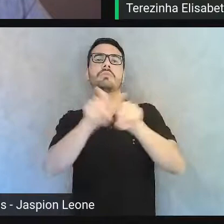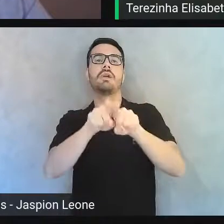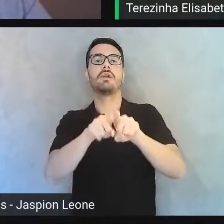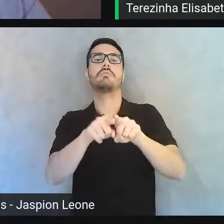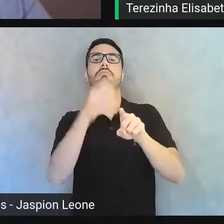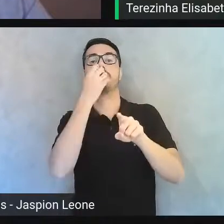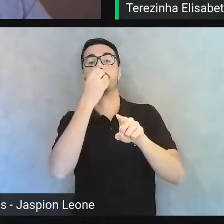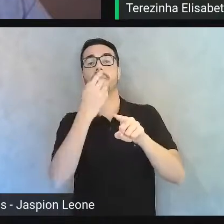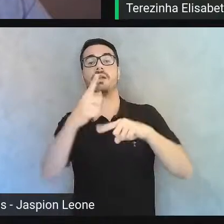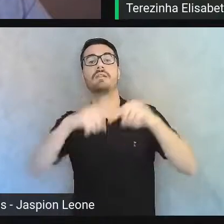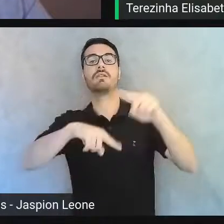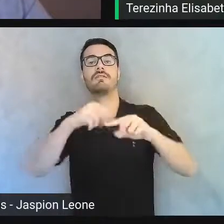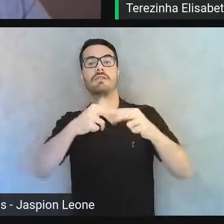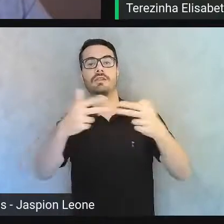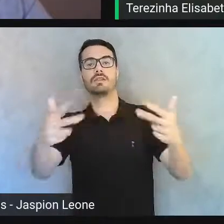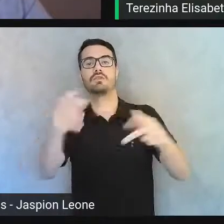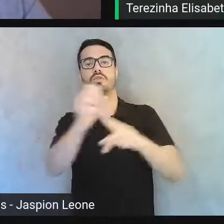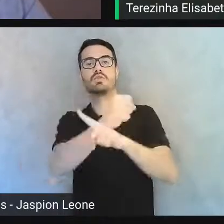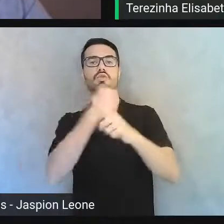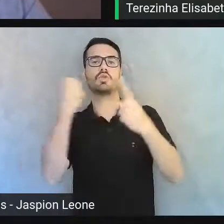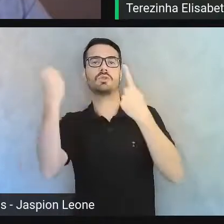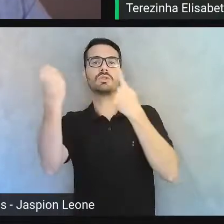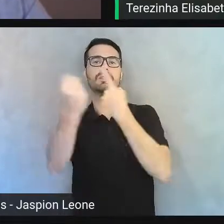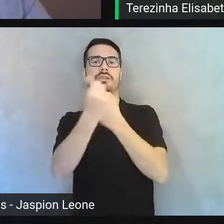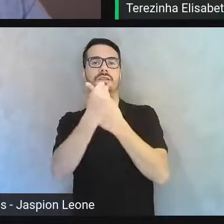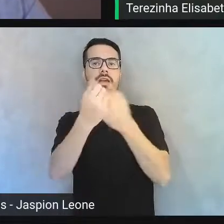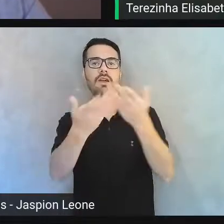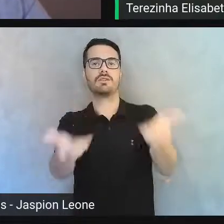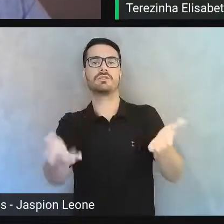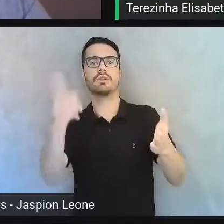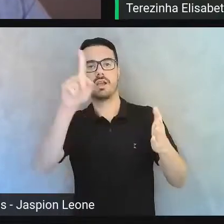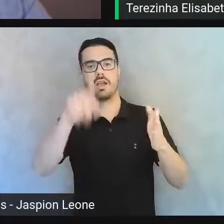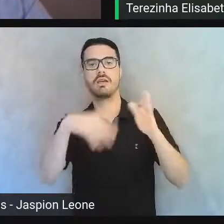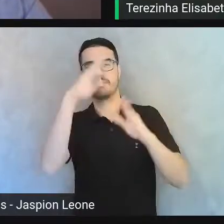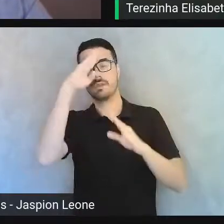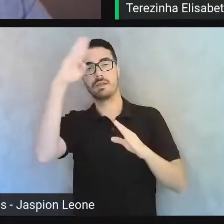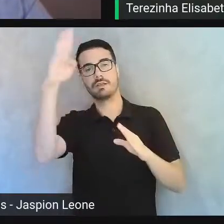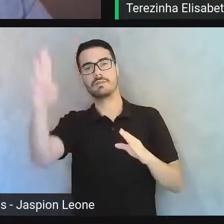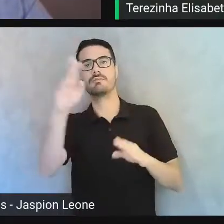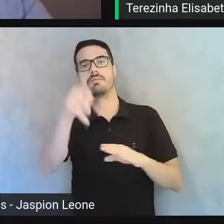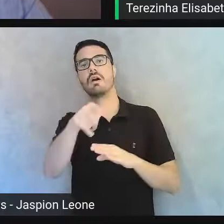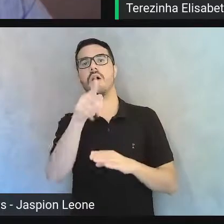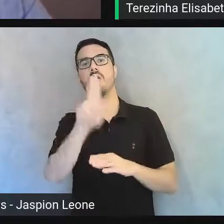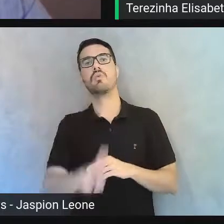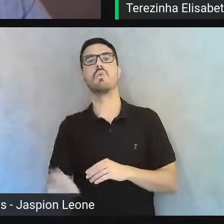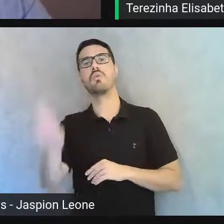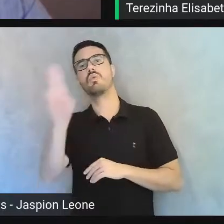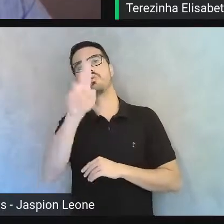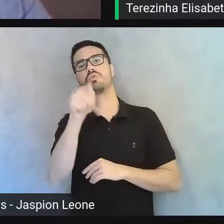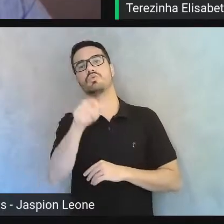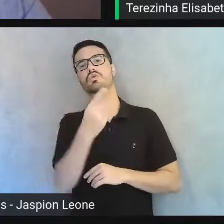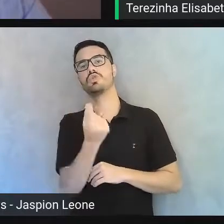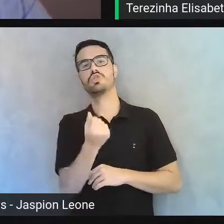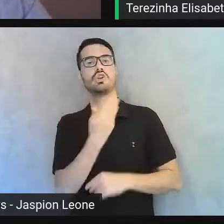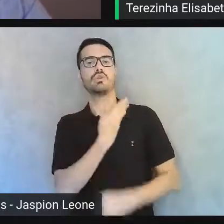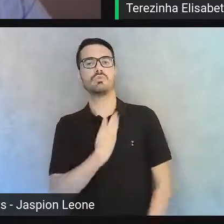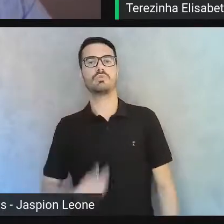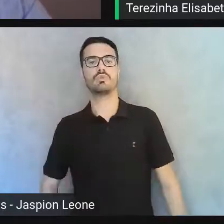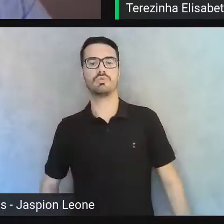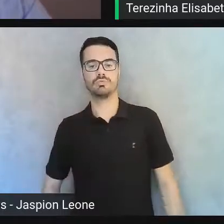instância, da sociedade, que é a titular de recursos públicos. Muito obrigado.